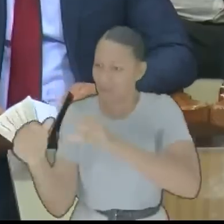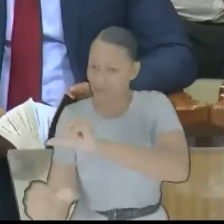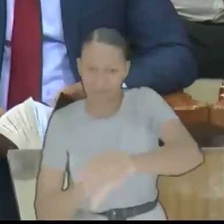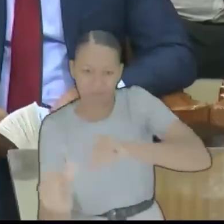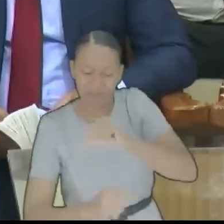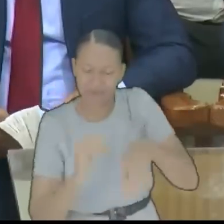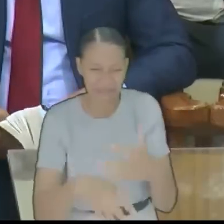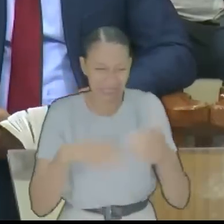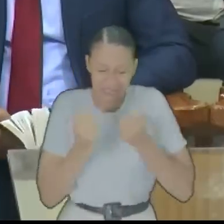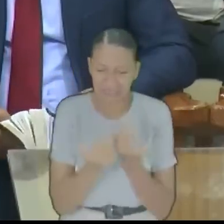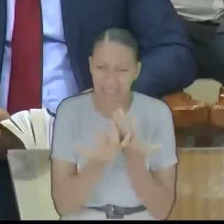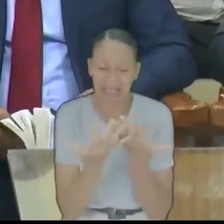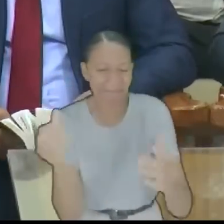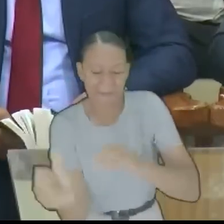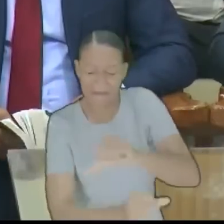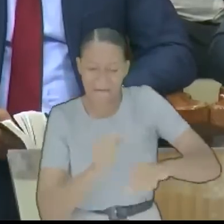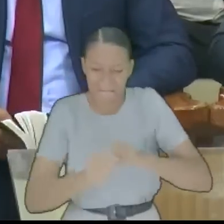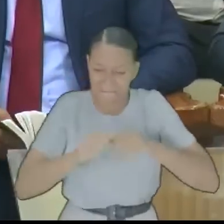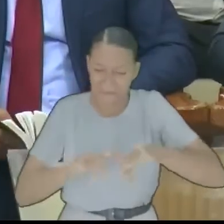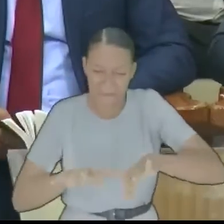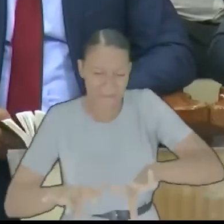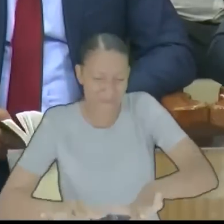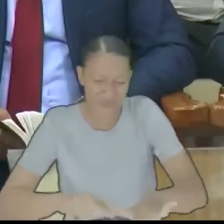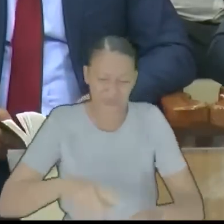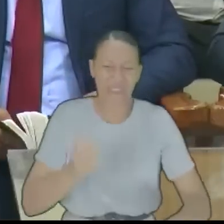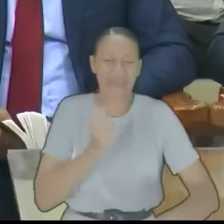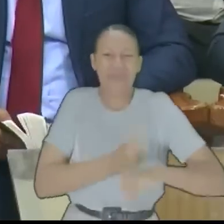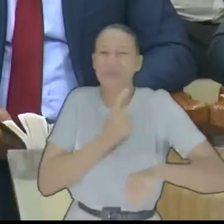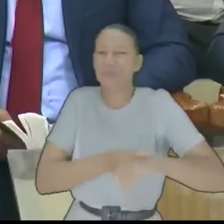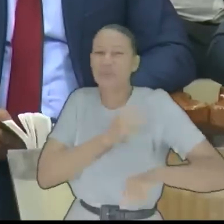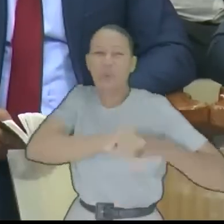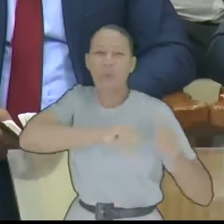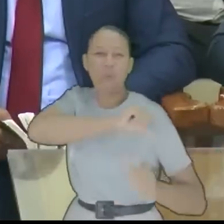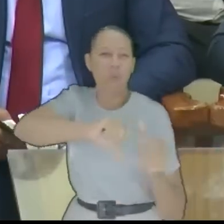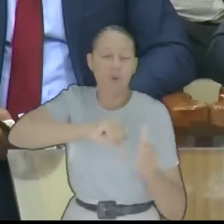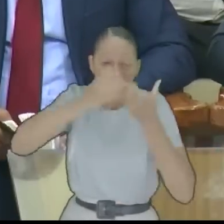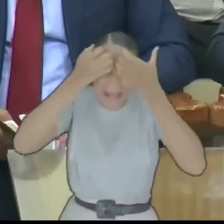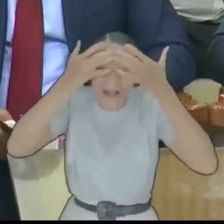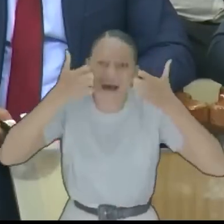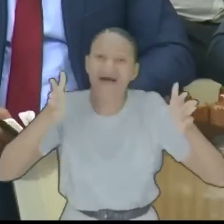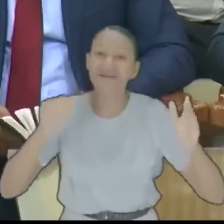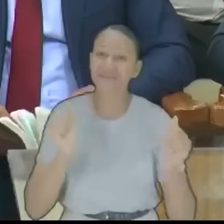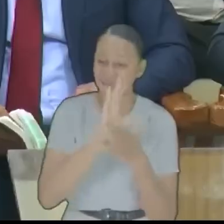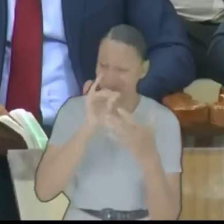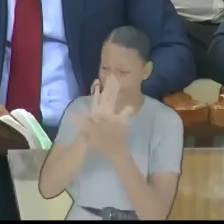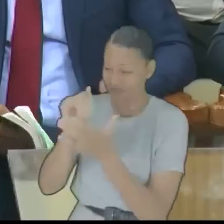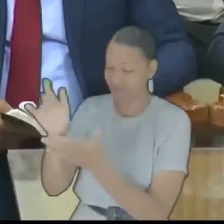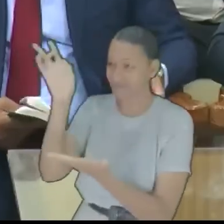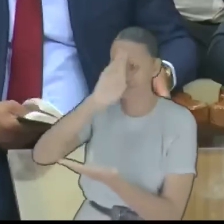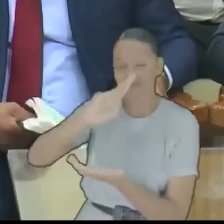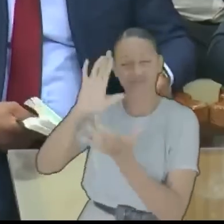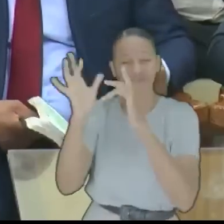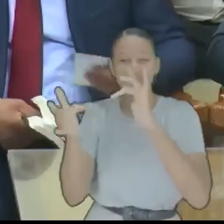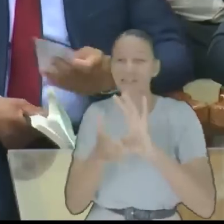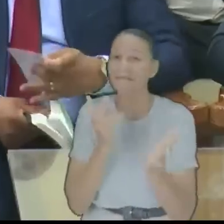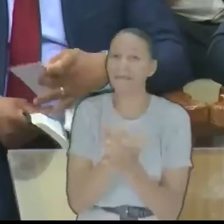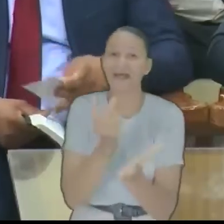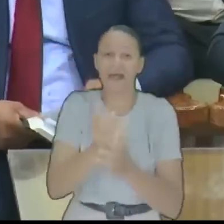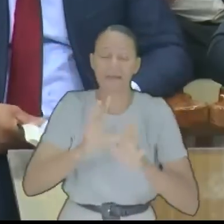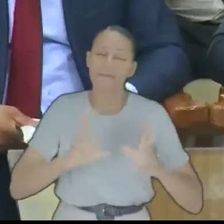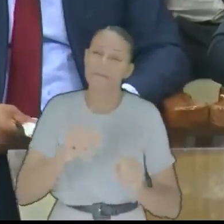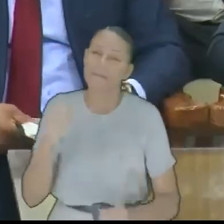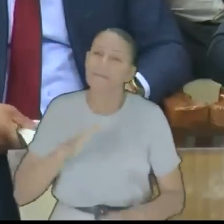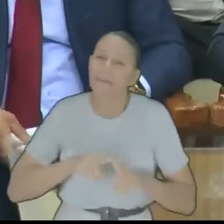e trouxe água para regar o vale de Cetim. Louvado seja Deus para sempre. Mas,